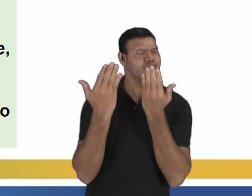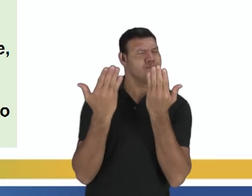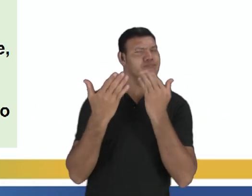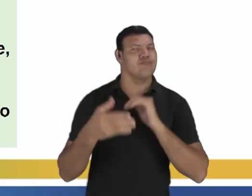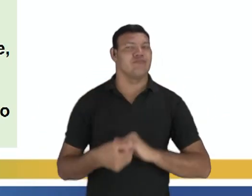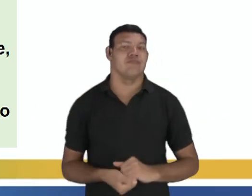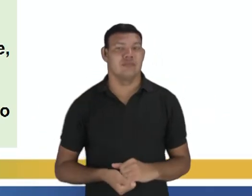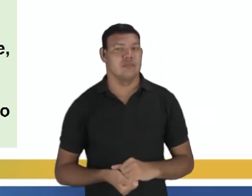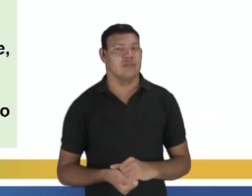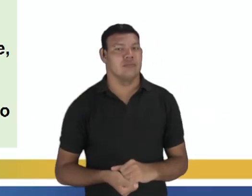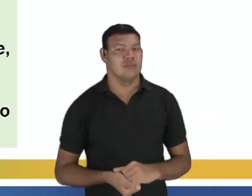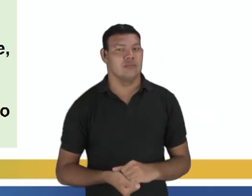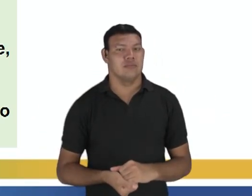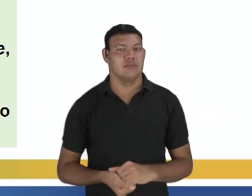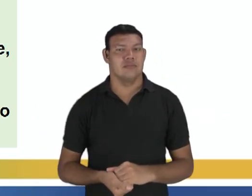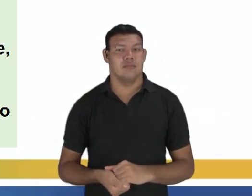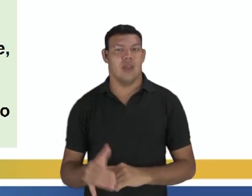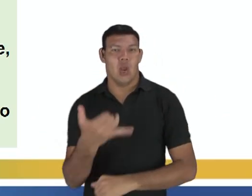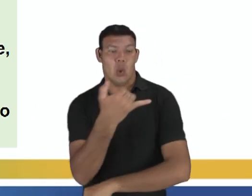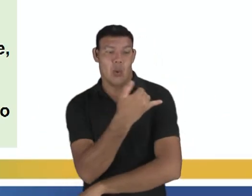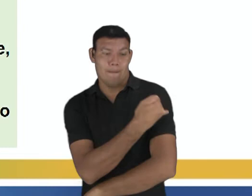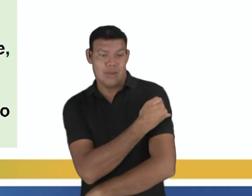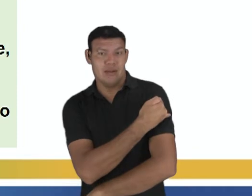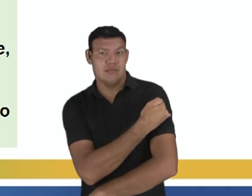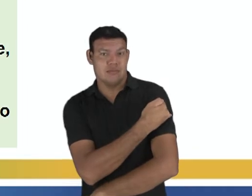meio desconfiados, né,